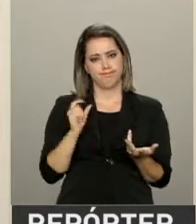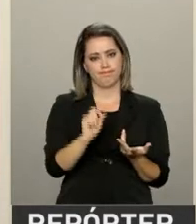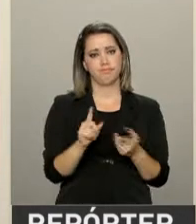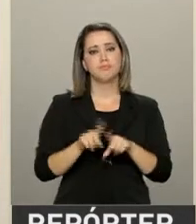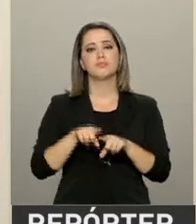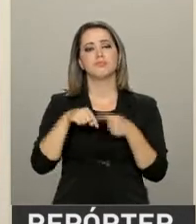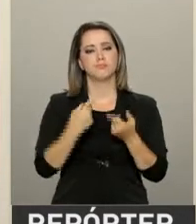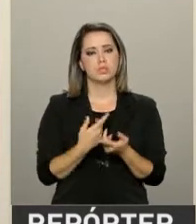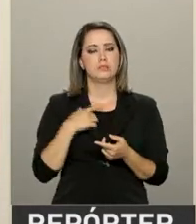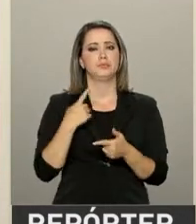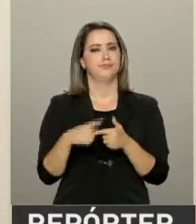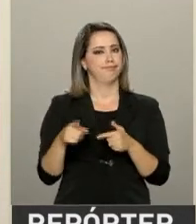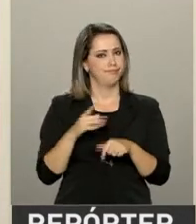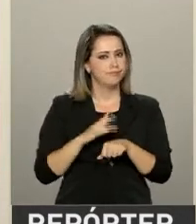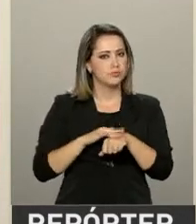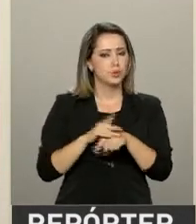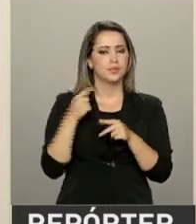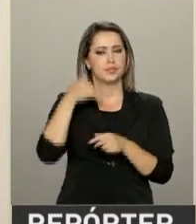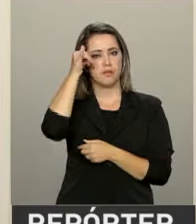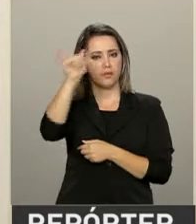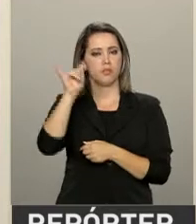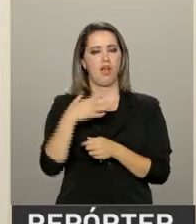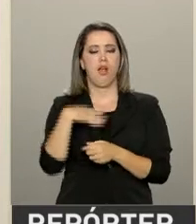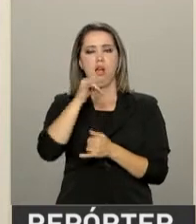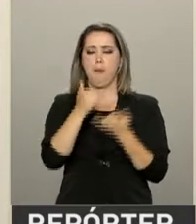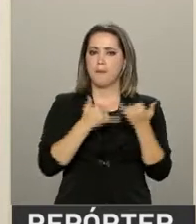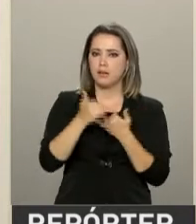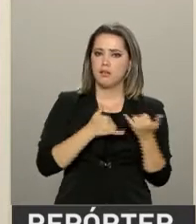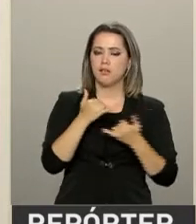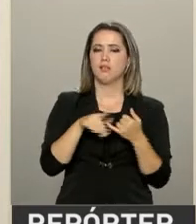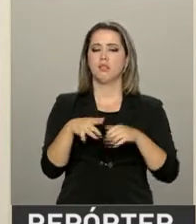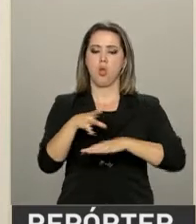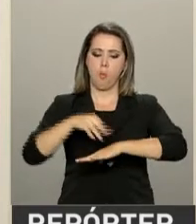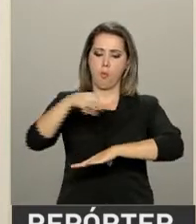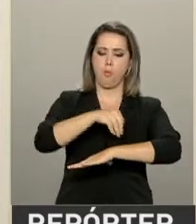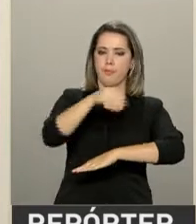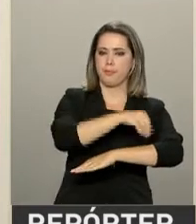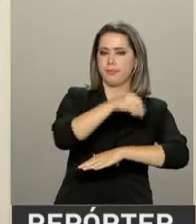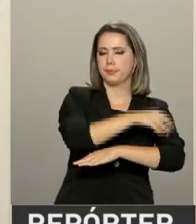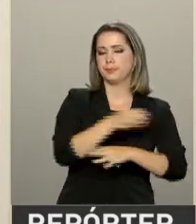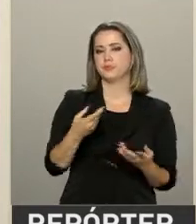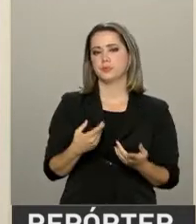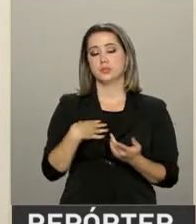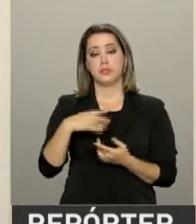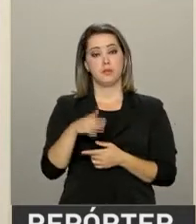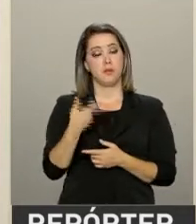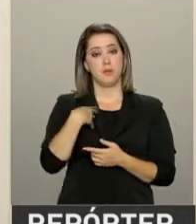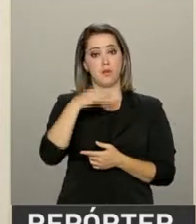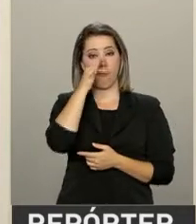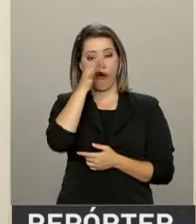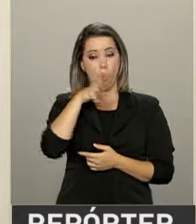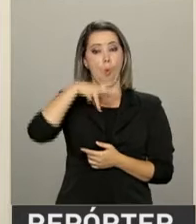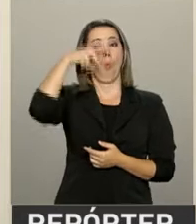o seu brônquio, fazer você ter crise. Então, a gente tem que evitar bicho de pelúcia, evitar ficar com cheiros fortes, de preferência